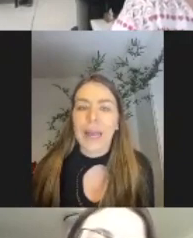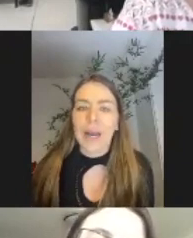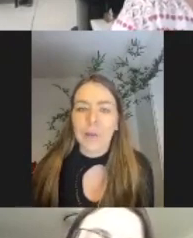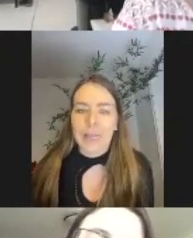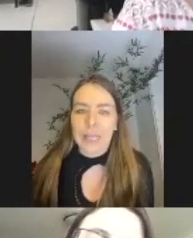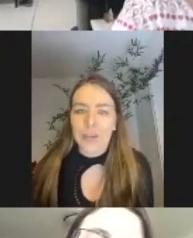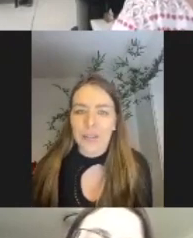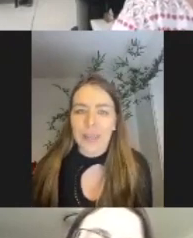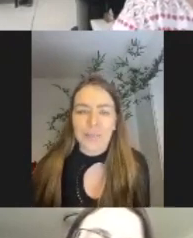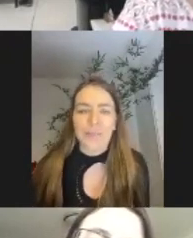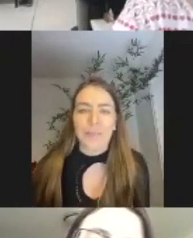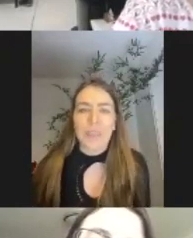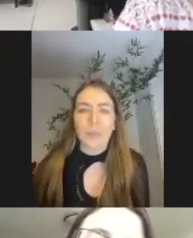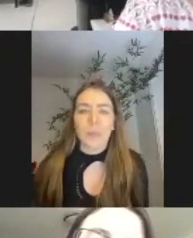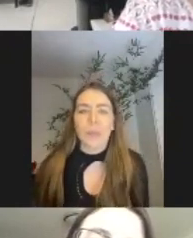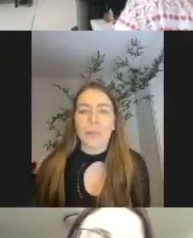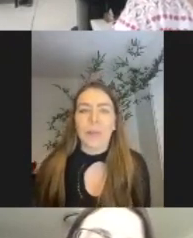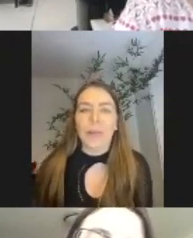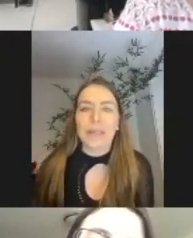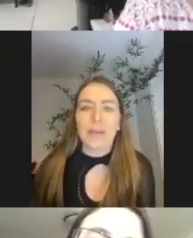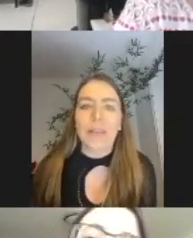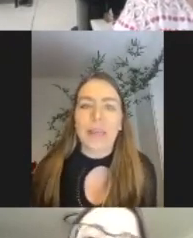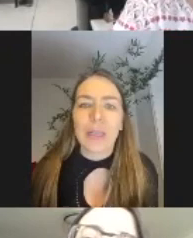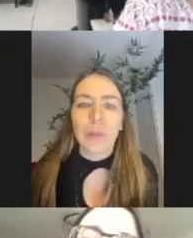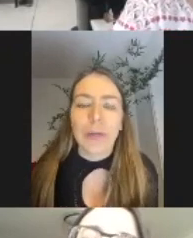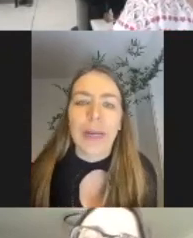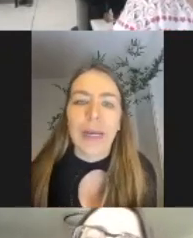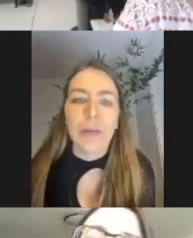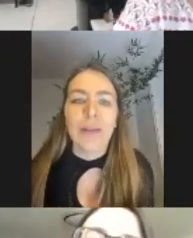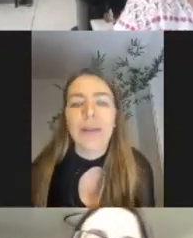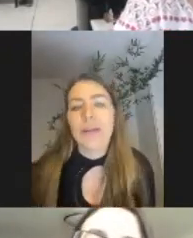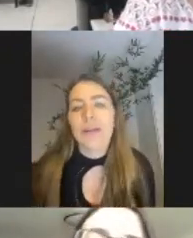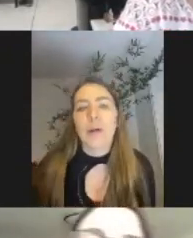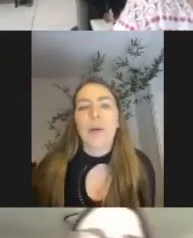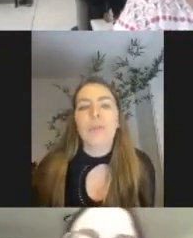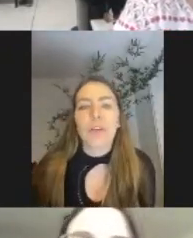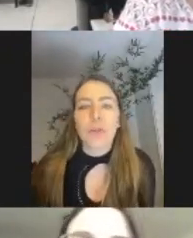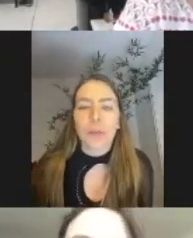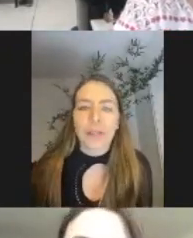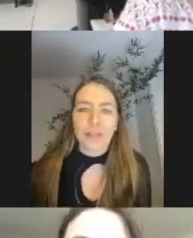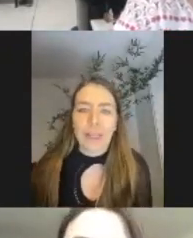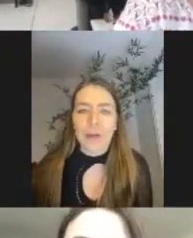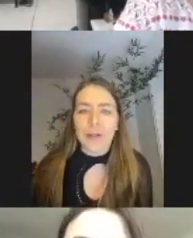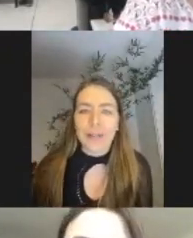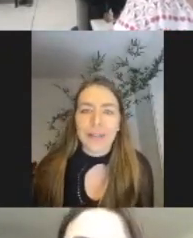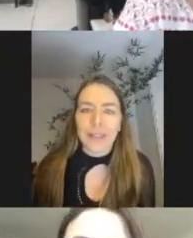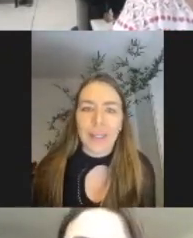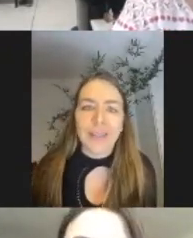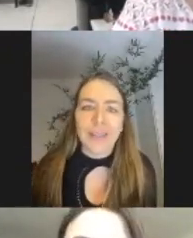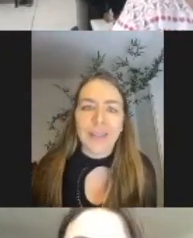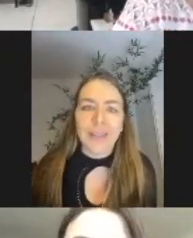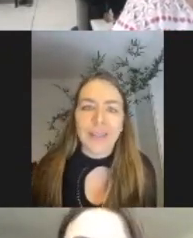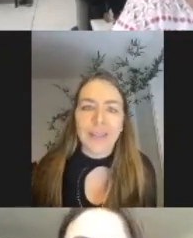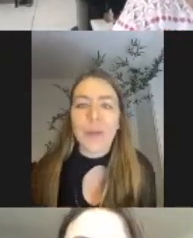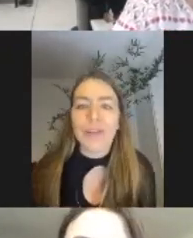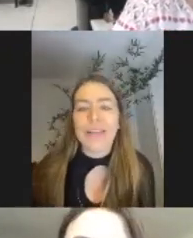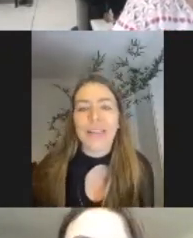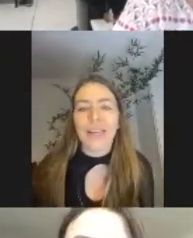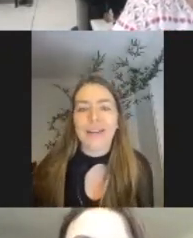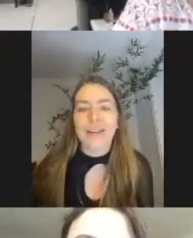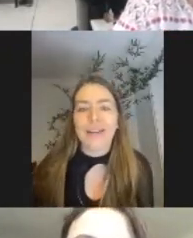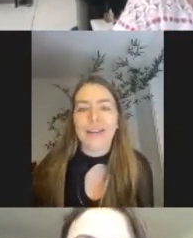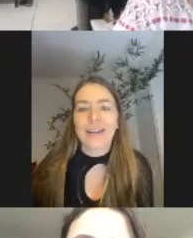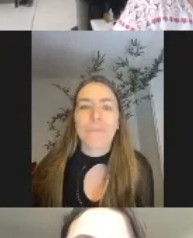bem alta isso, né? Mesmo demais. Uma preparação sem ser low carb, até o pão de açúcar tem agora esses kits que você compra e